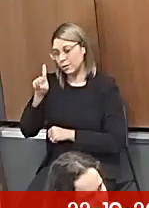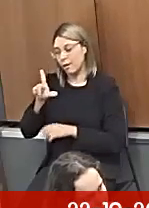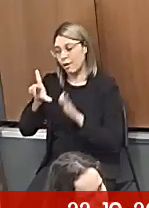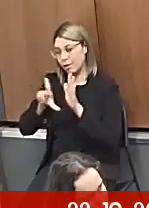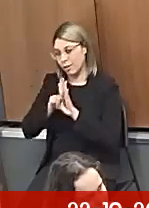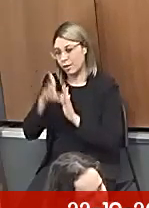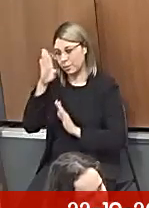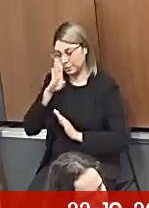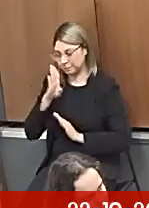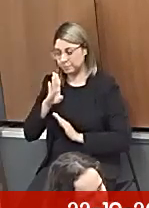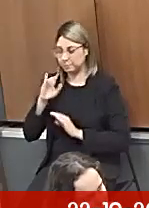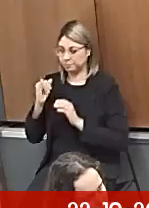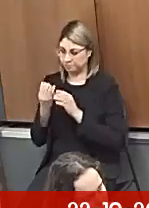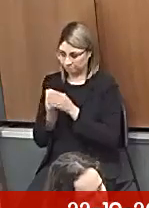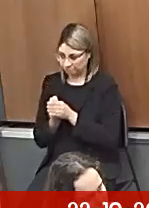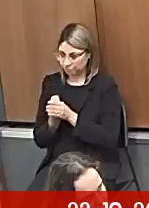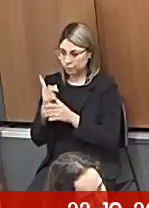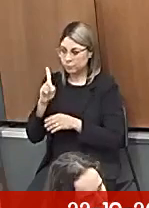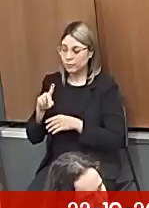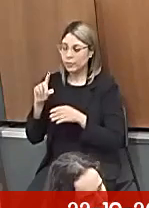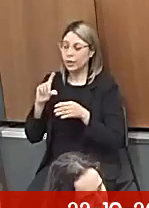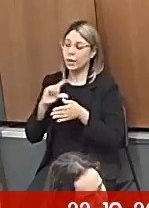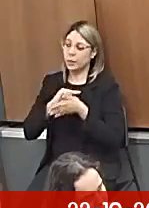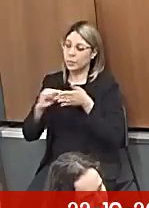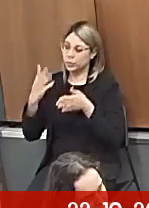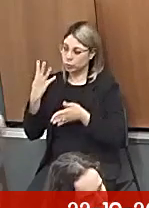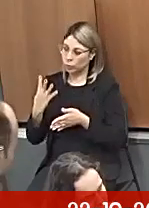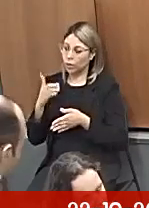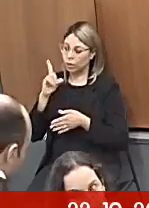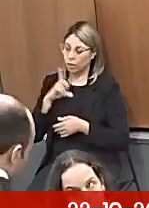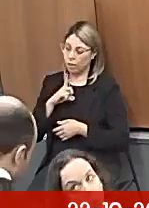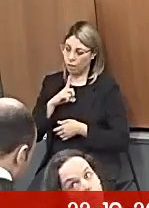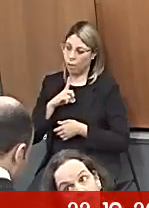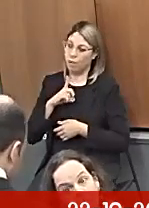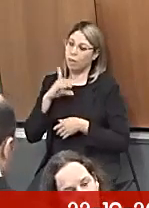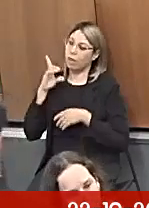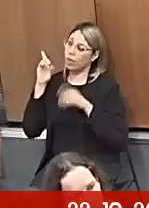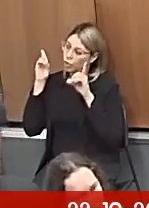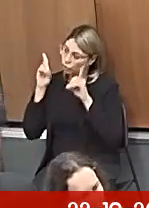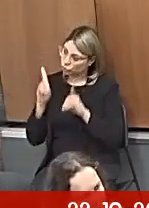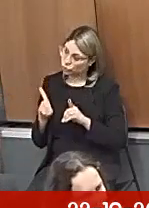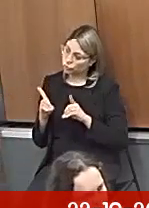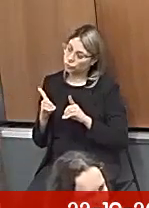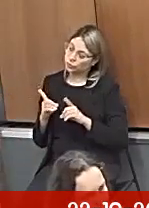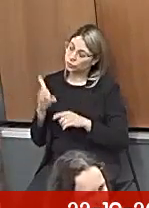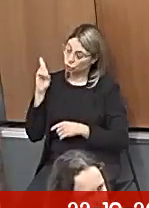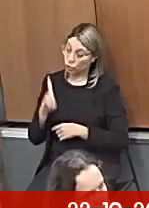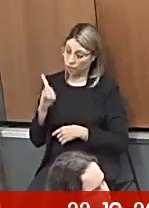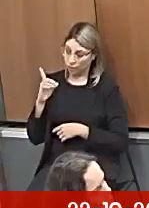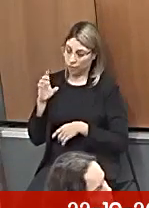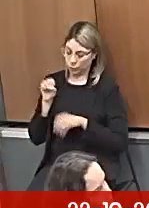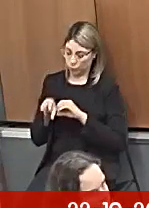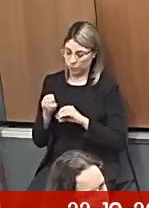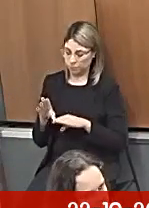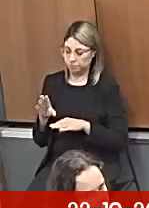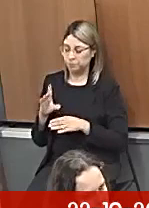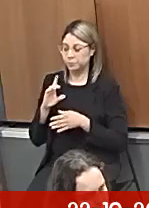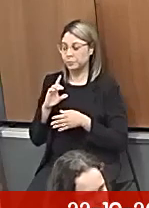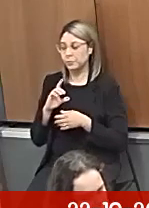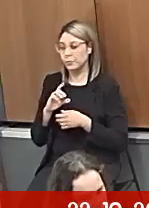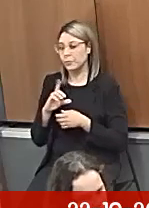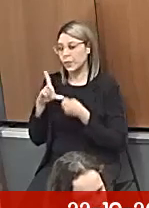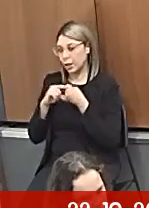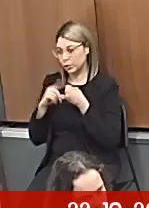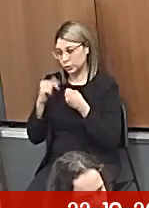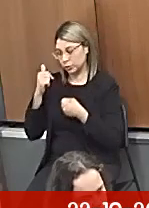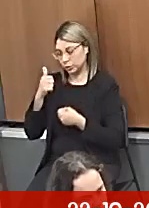Inclusão, no capítulo 4º, né, do Direito à Educação. No artigo 27 diz isso: a